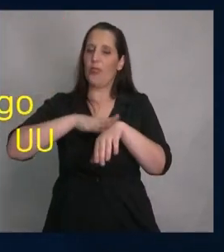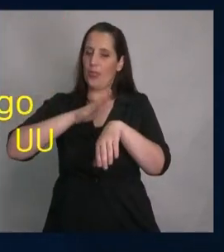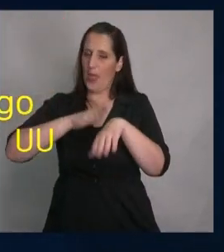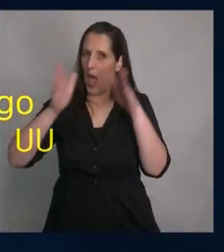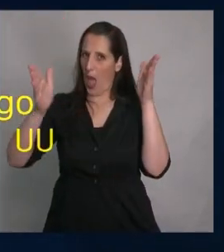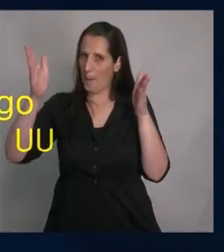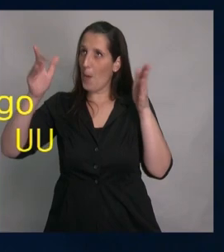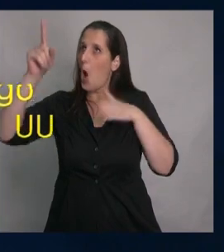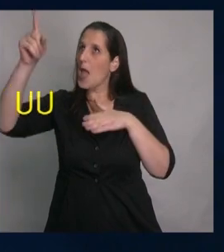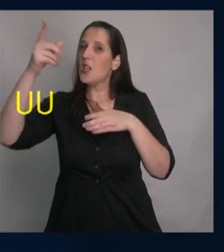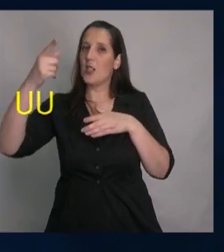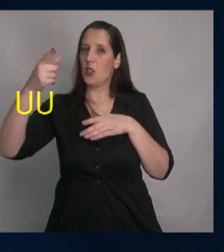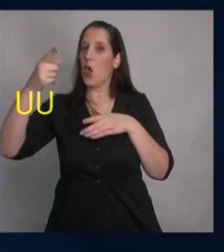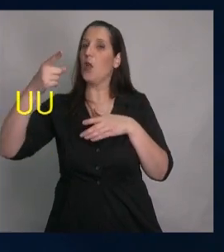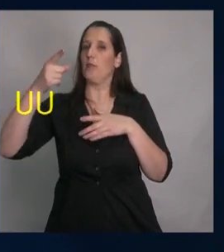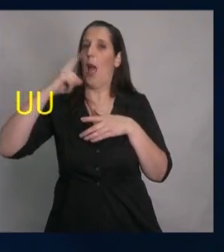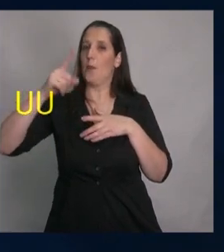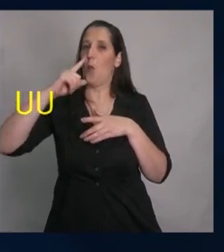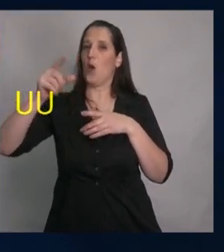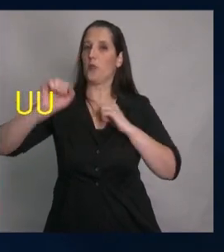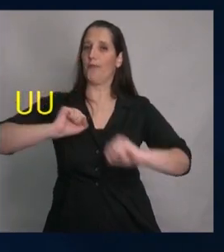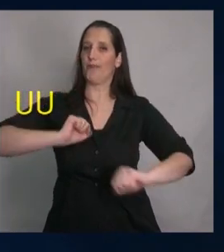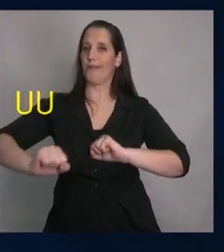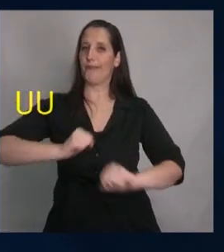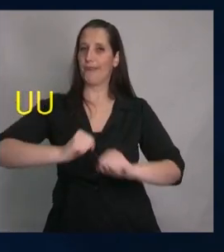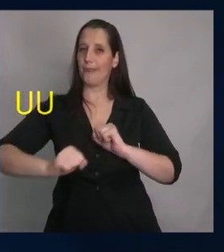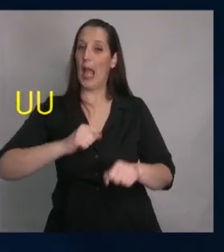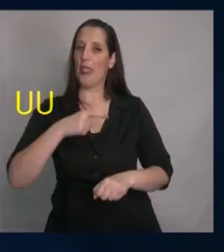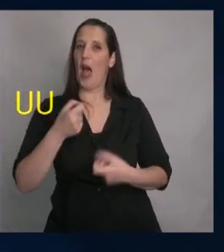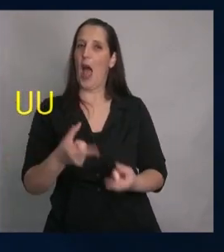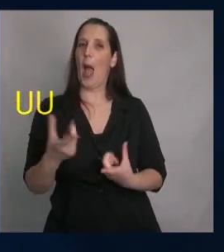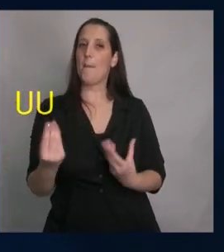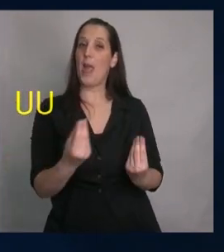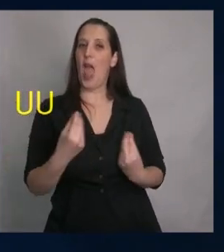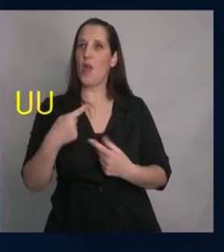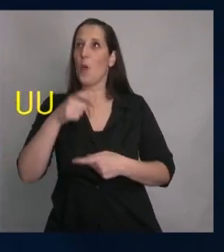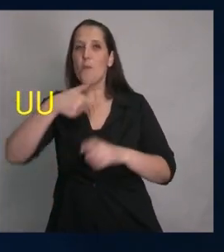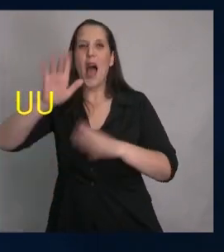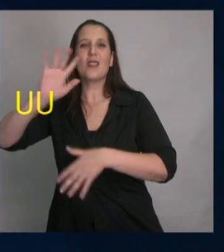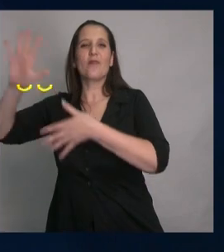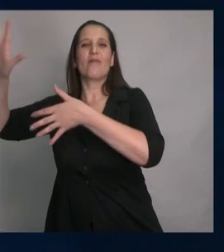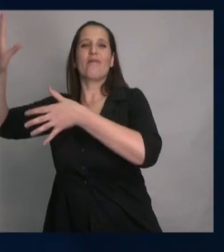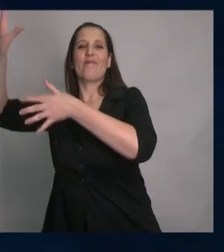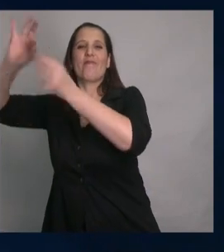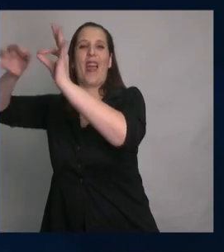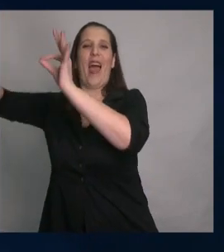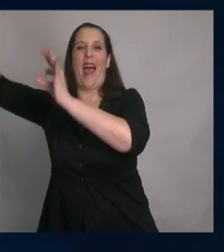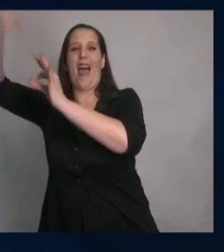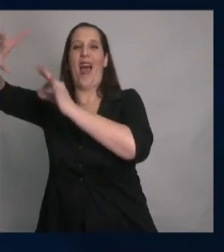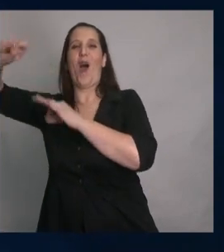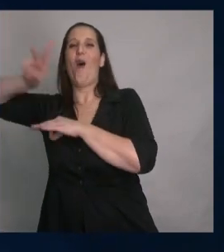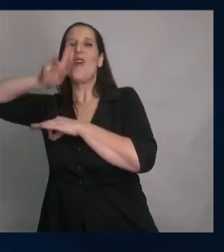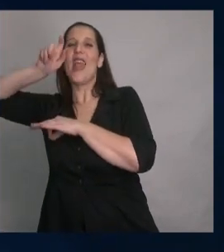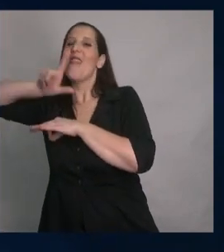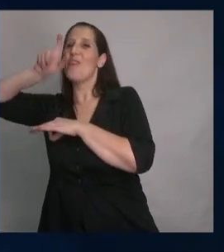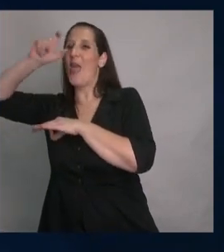concentrando ações no Oriente Médio, houve uma mudança da política de segurança dos